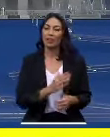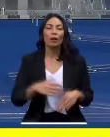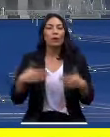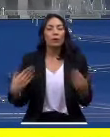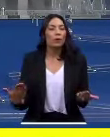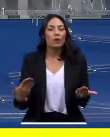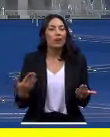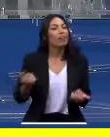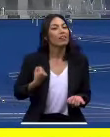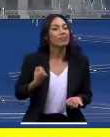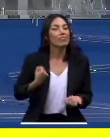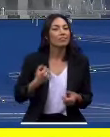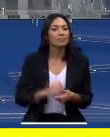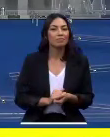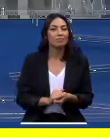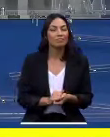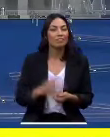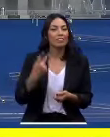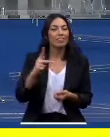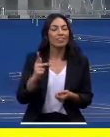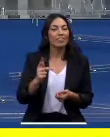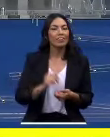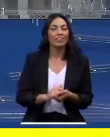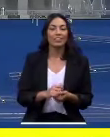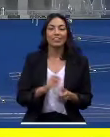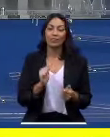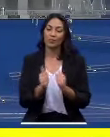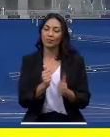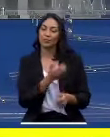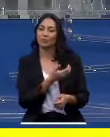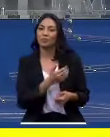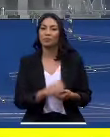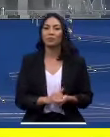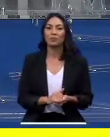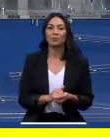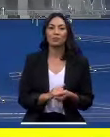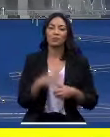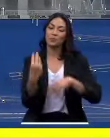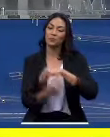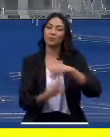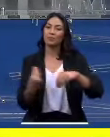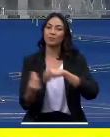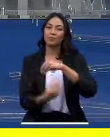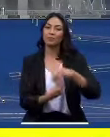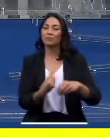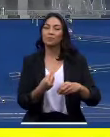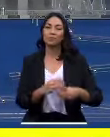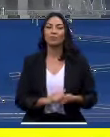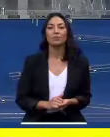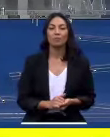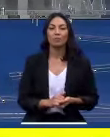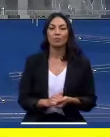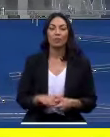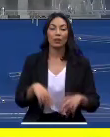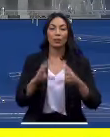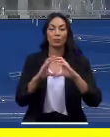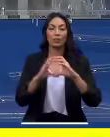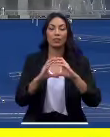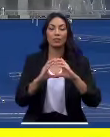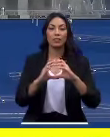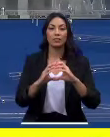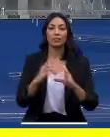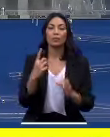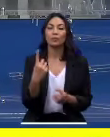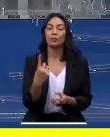número referente ao seu time do coração? Globo girando. Vem chegando a bola sorteada. É